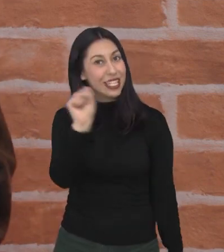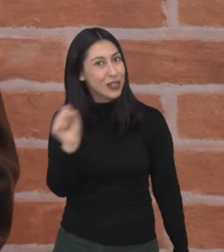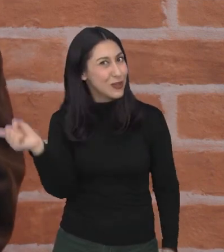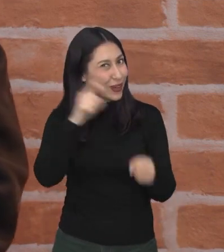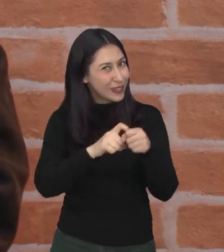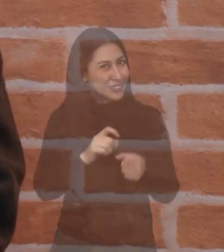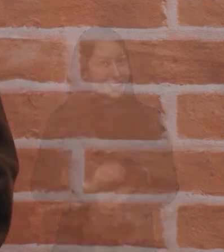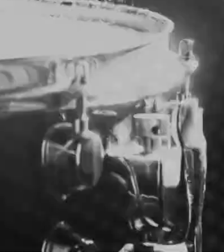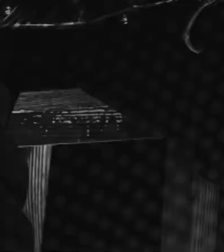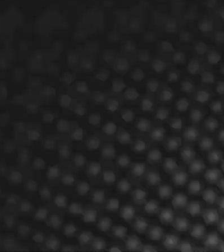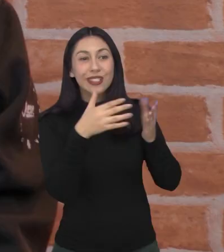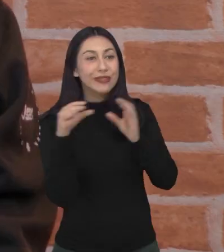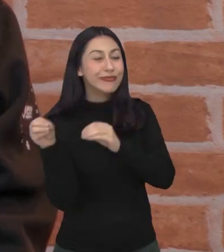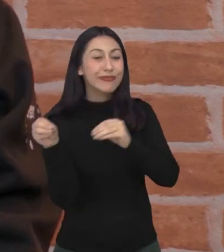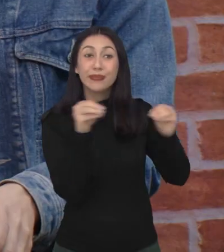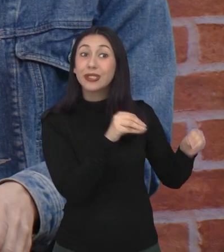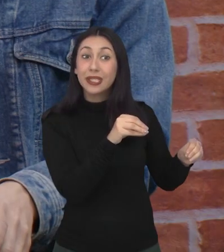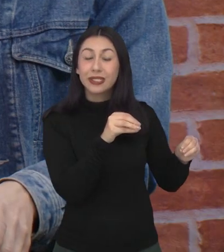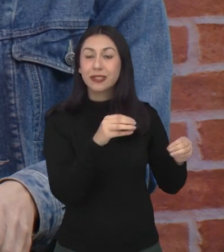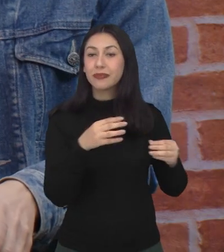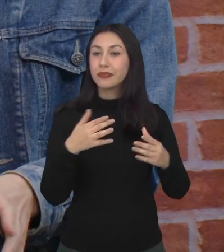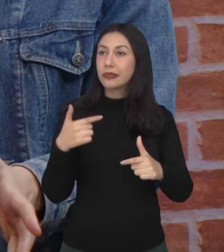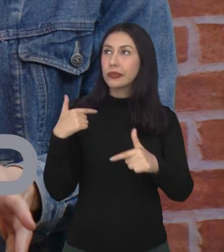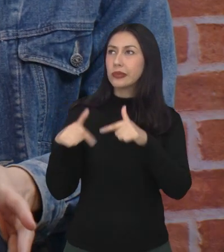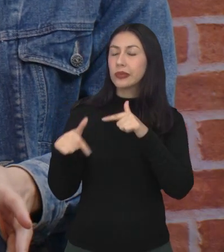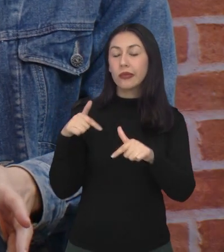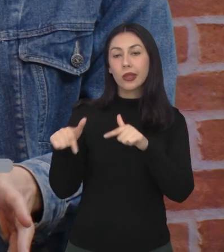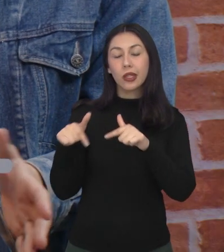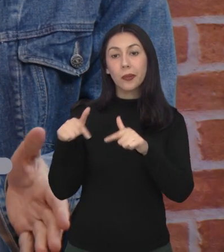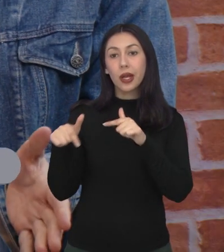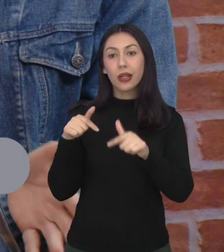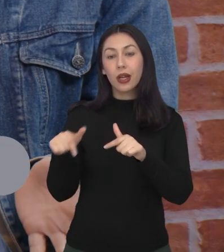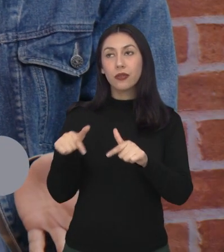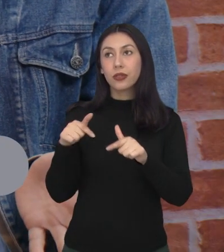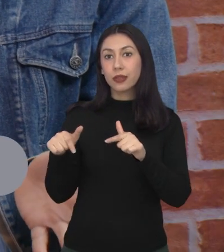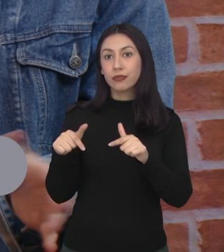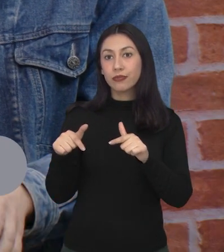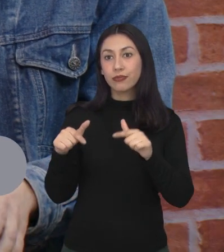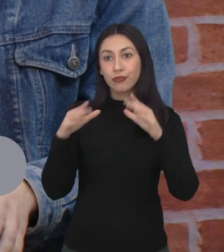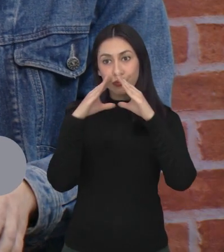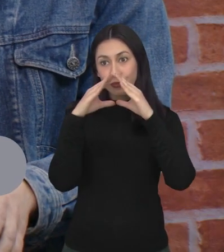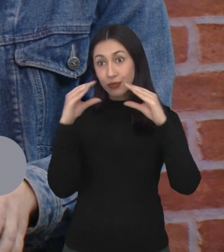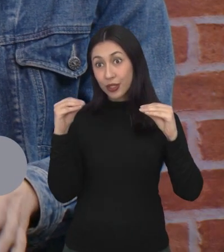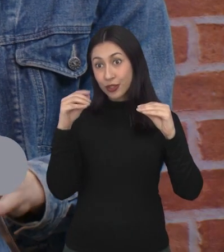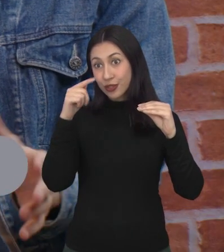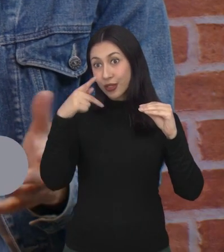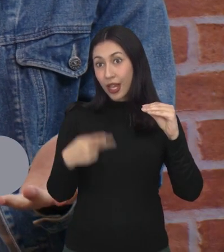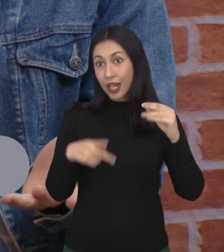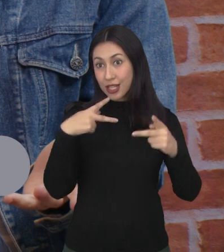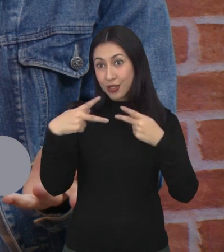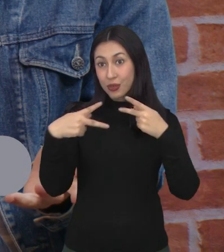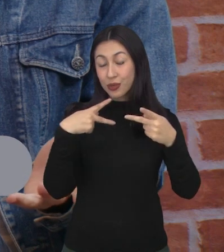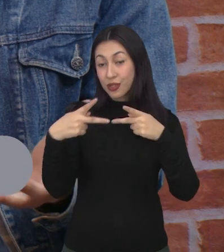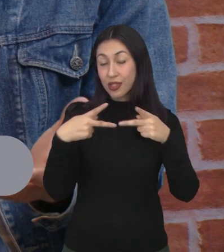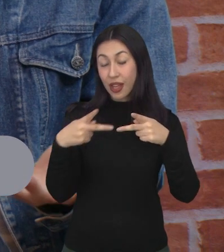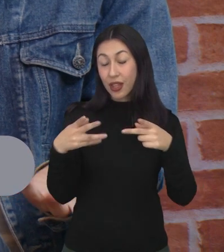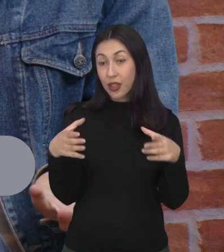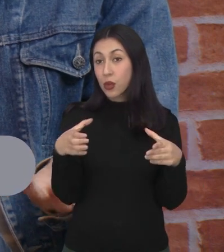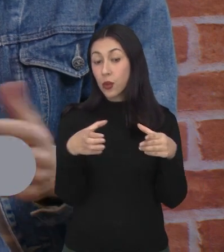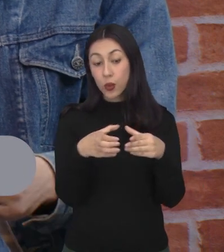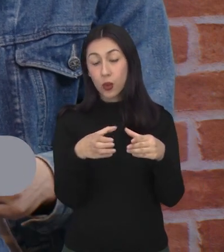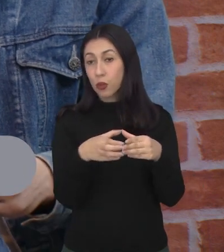TV não necessariamente consegue fazer rádio. Agora, quem faz rádio faz TV numa boa. Porque na rádio você não tem outro recurso a não ser sua voz, a não ser o que você